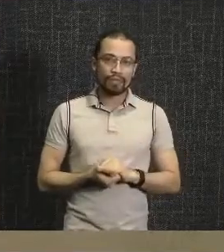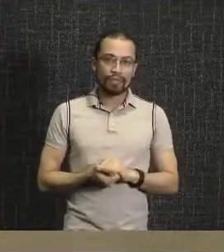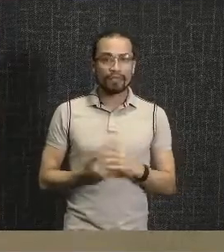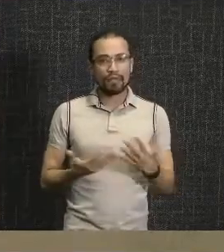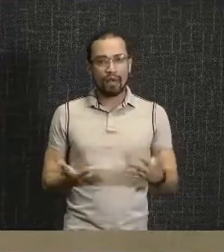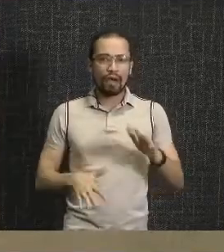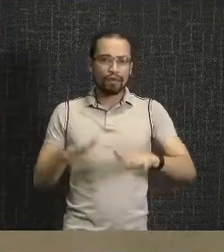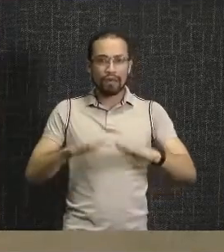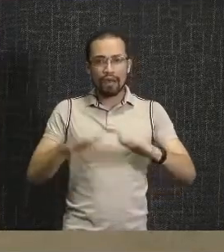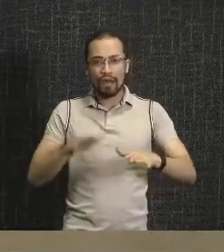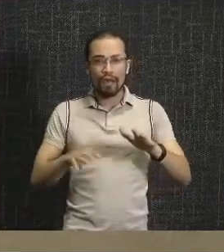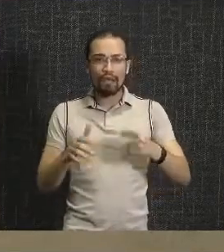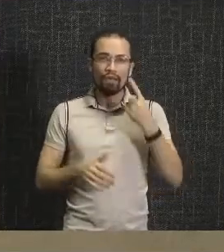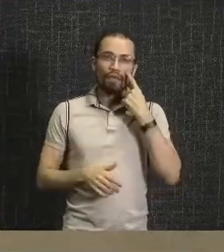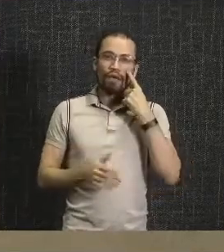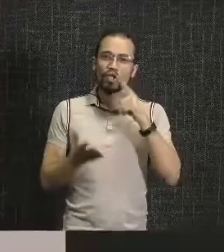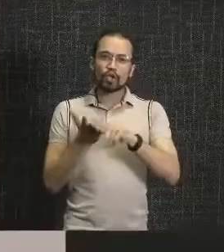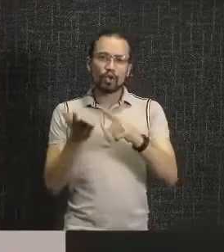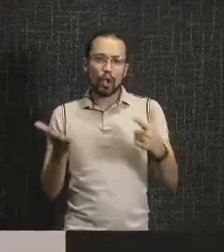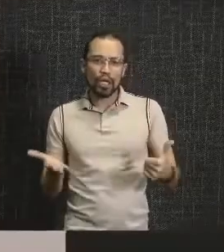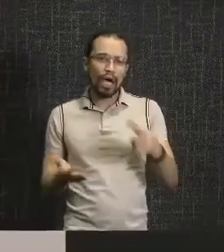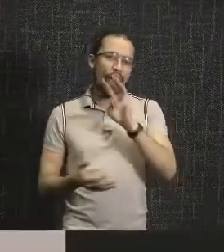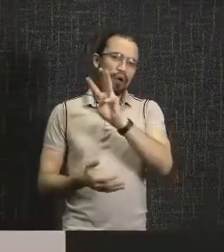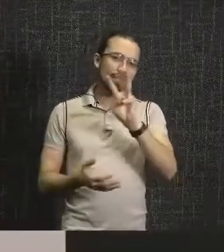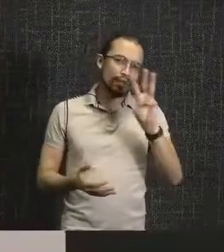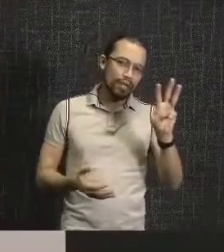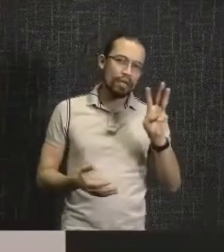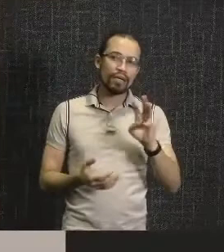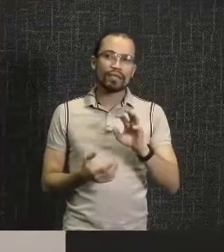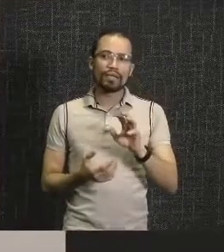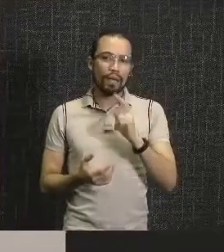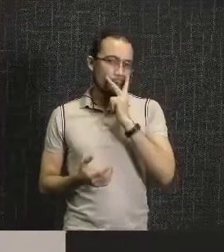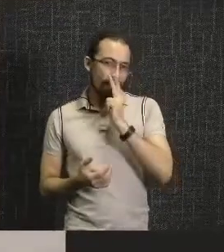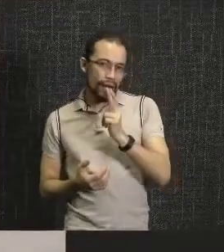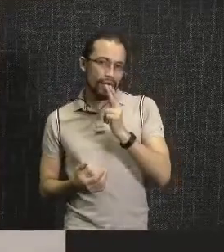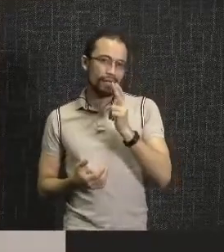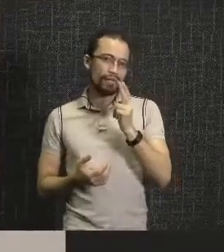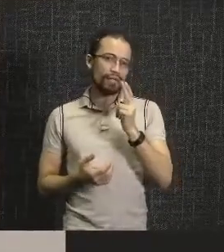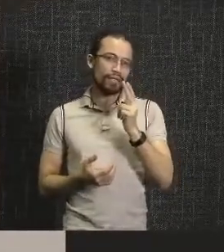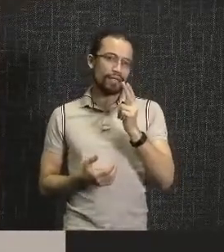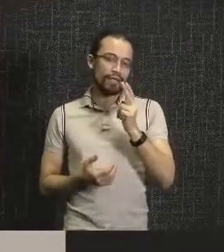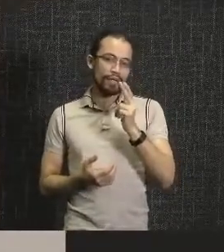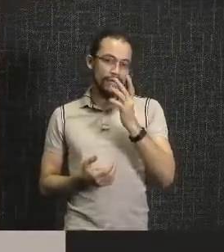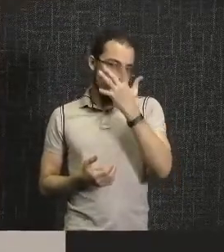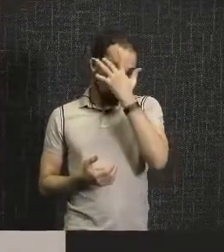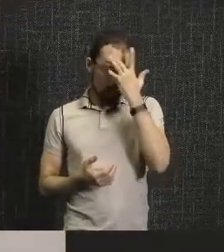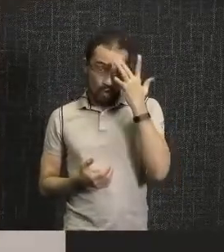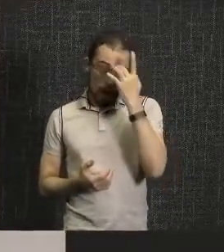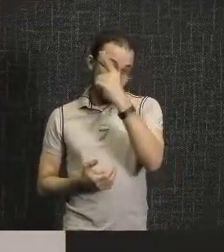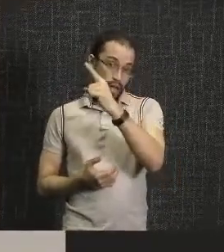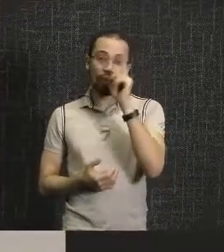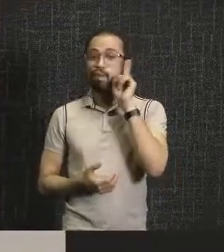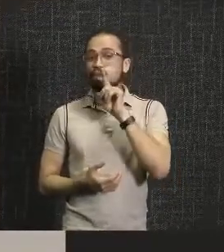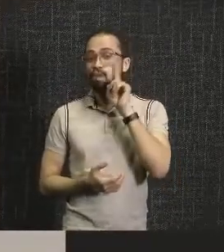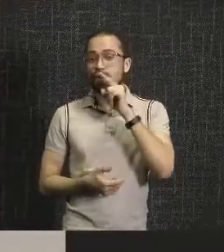jornal, sai, todo ano sai assim, mostra como se eu tivesse um americano produzindo 4 carros e a gente um só. Não é bem isso,